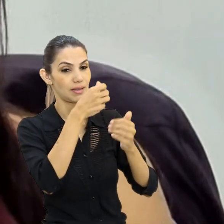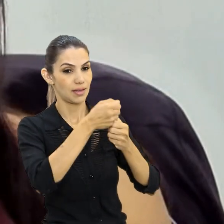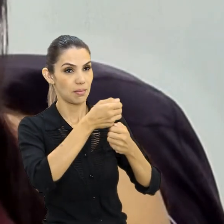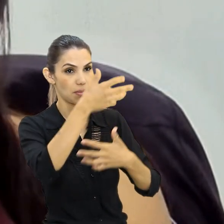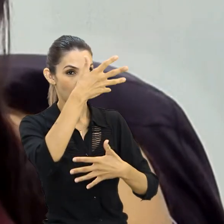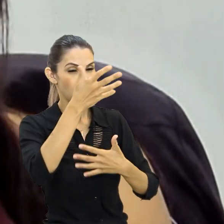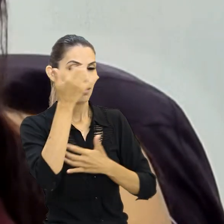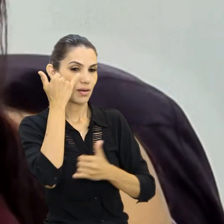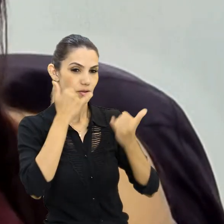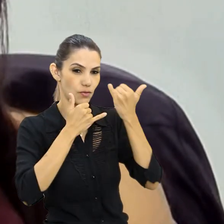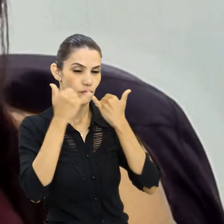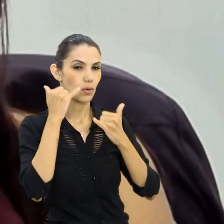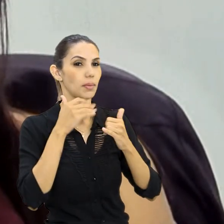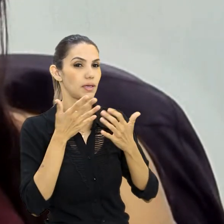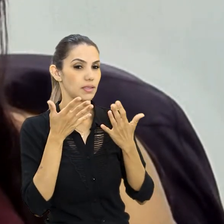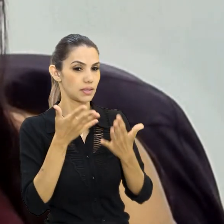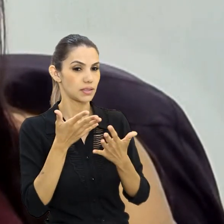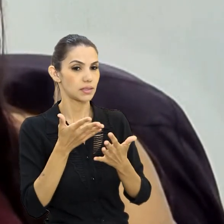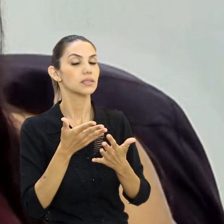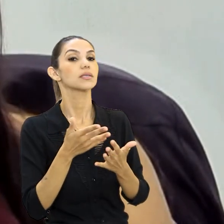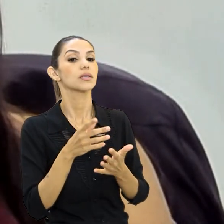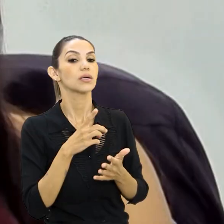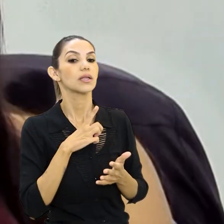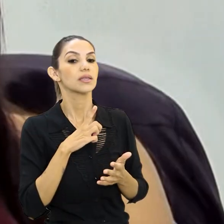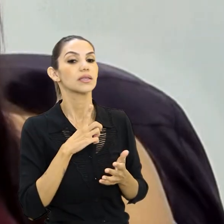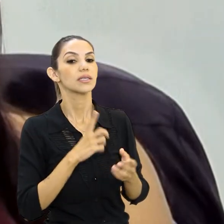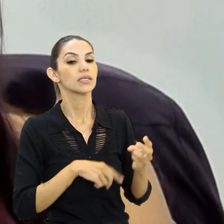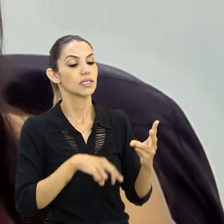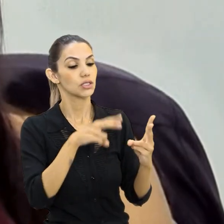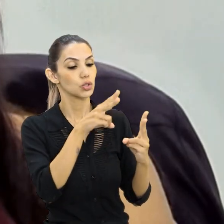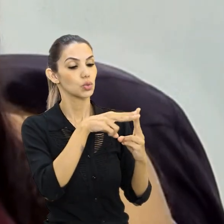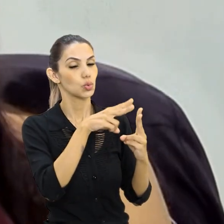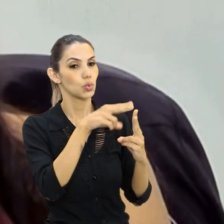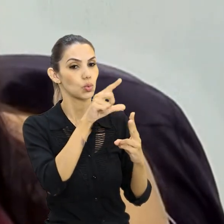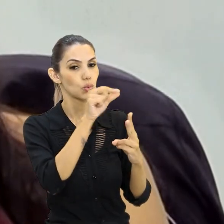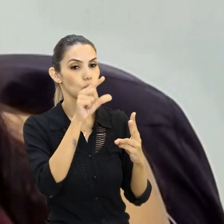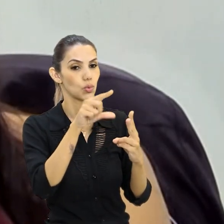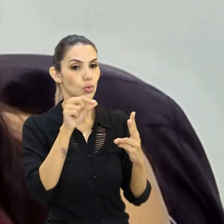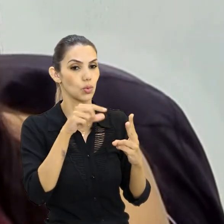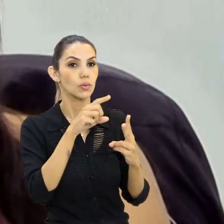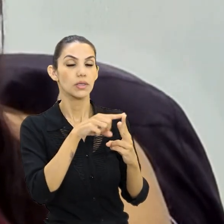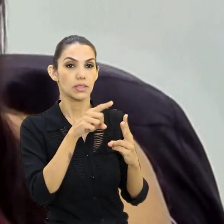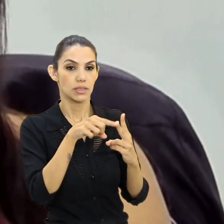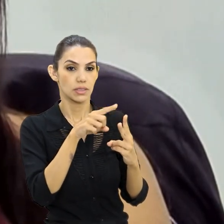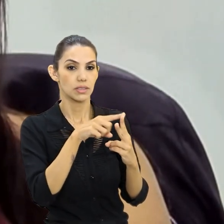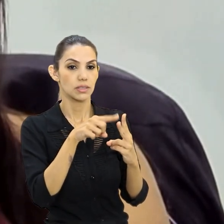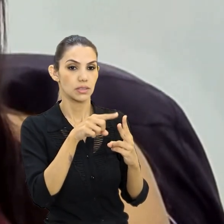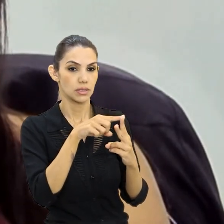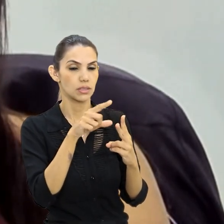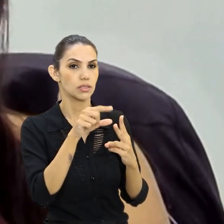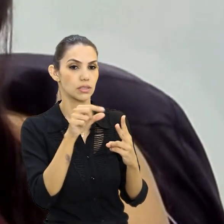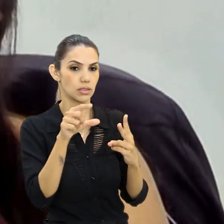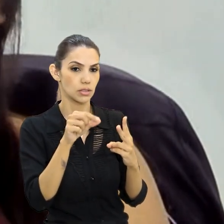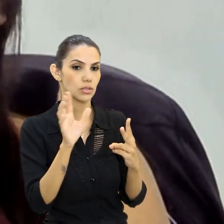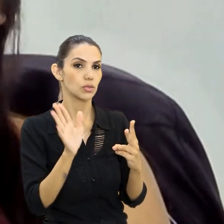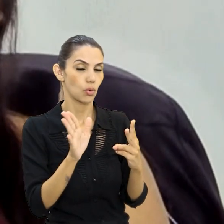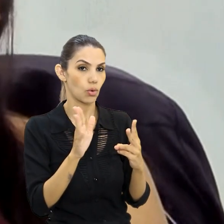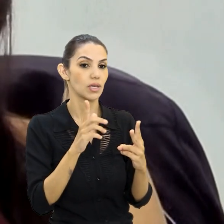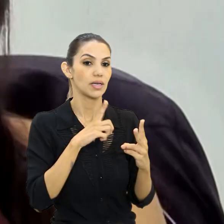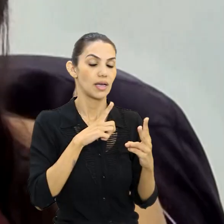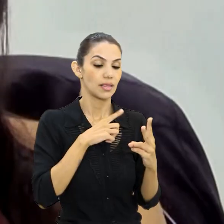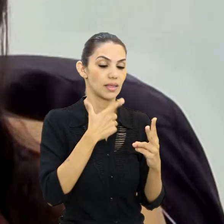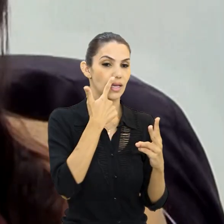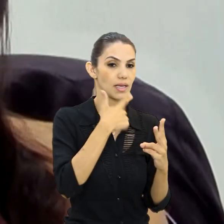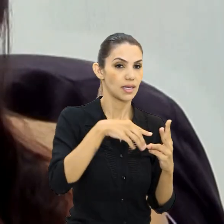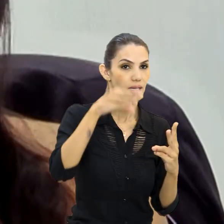for acessar, né? A gente tem duas opções, então tem toda uma linguagem especial para atender